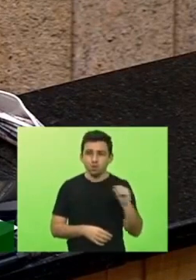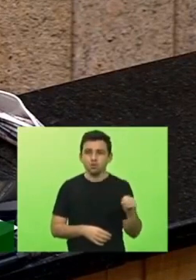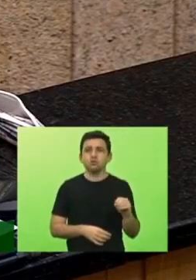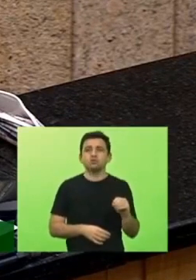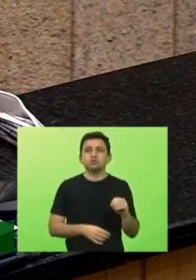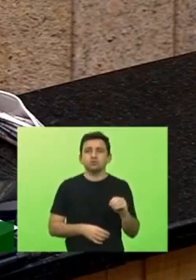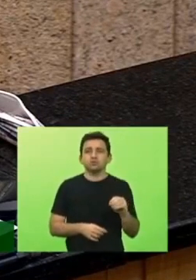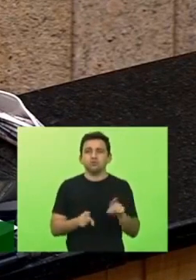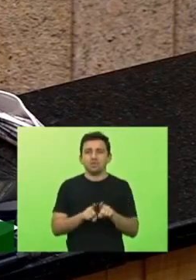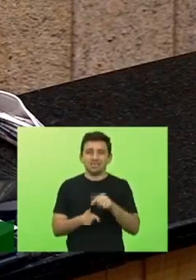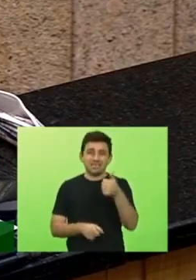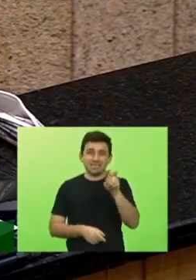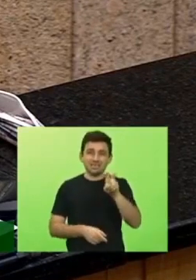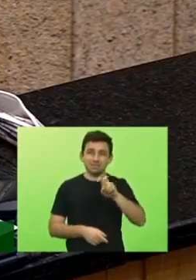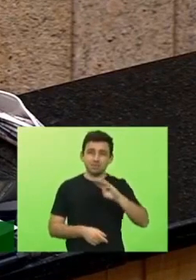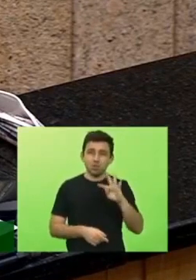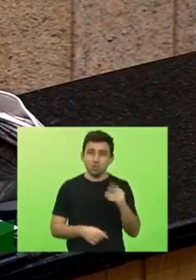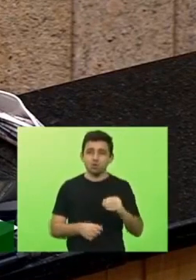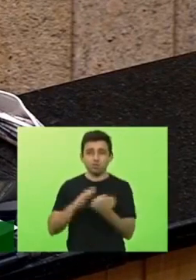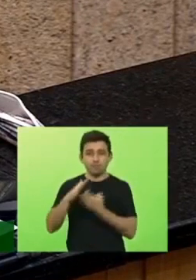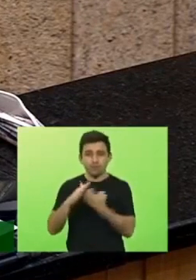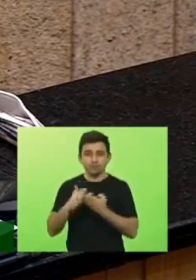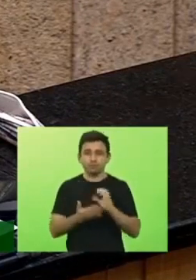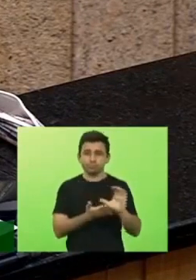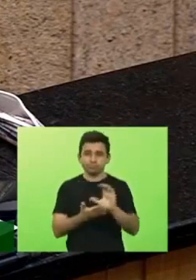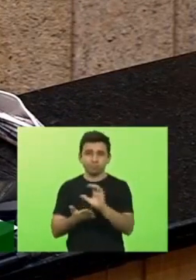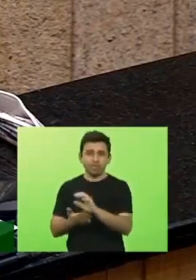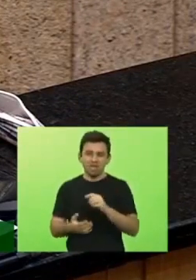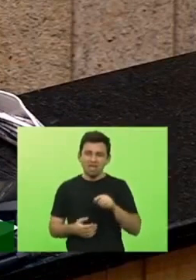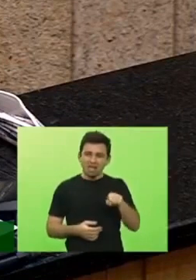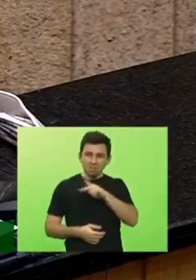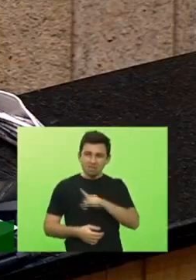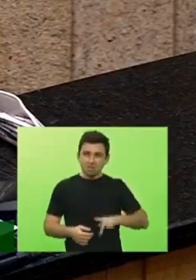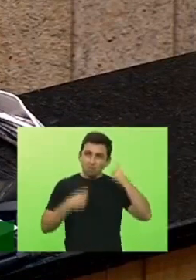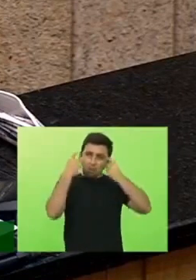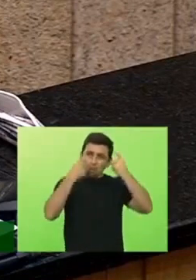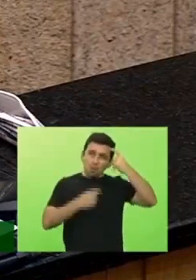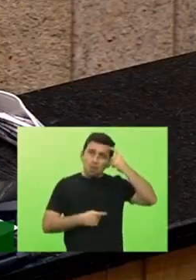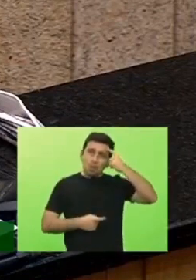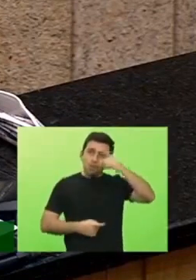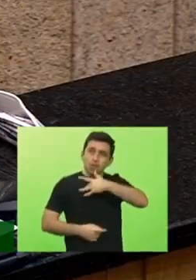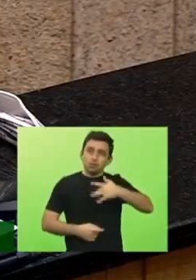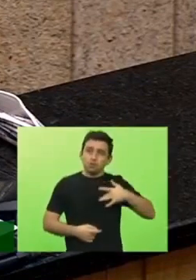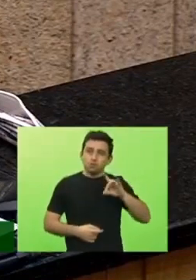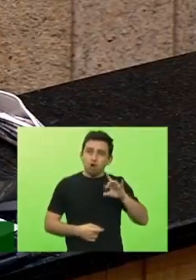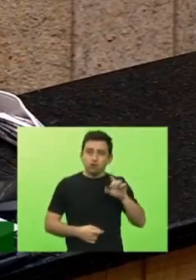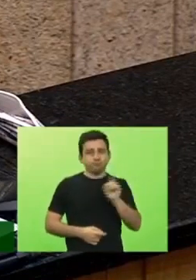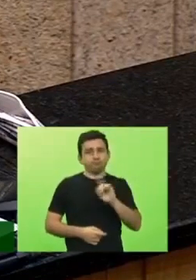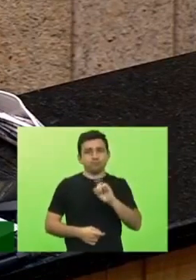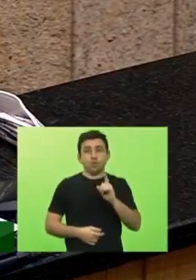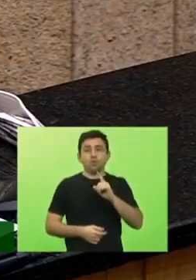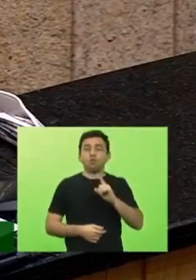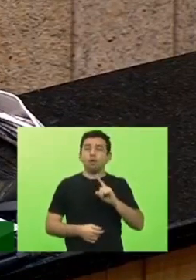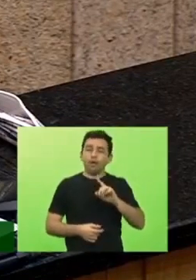municípios, 15 bilhões para pequenas e microempresas. Um presidente que não está preocupado só com a saúde, nem só com a economia, mas